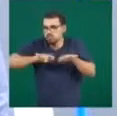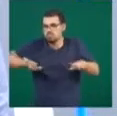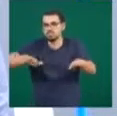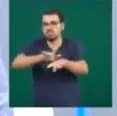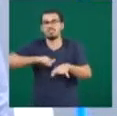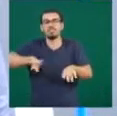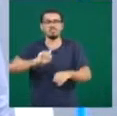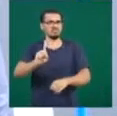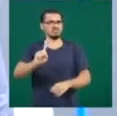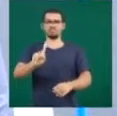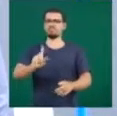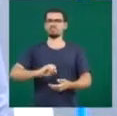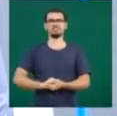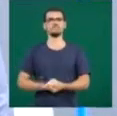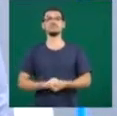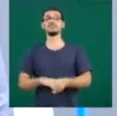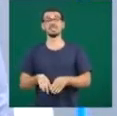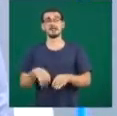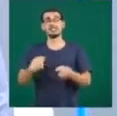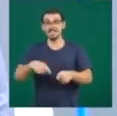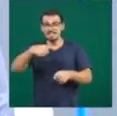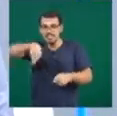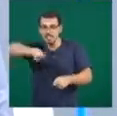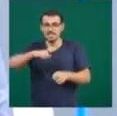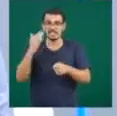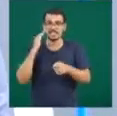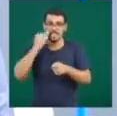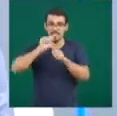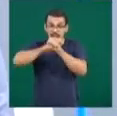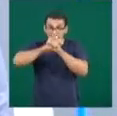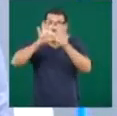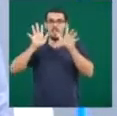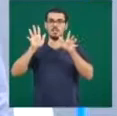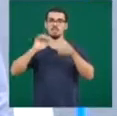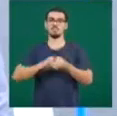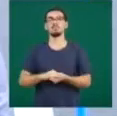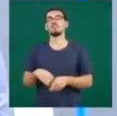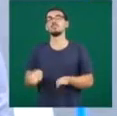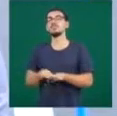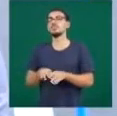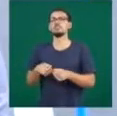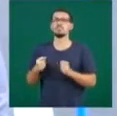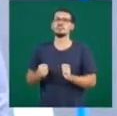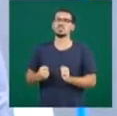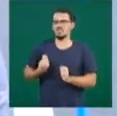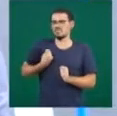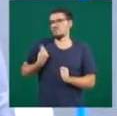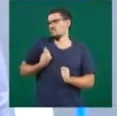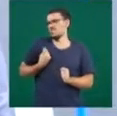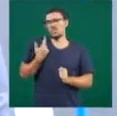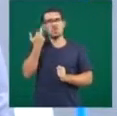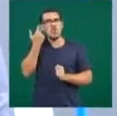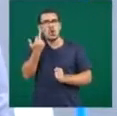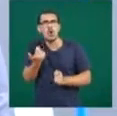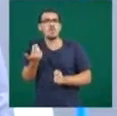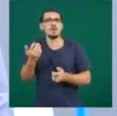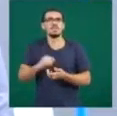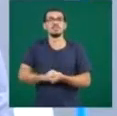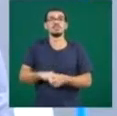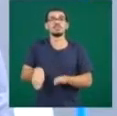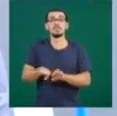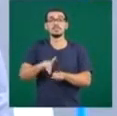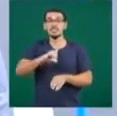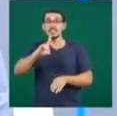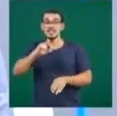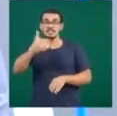claro para os telespectadores. Então você pode conviver normalmente com um paciente com psoríase, e inclusive no dia 29